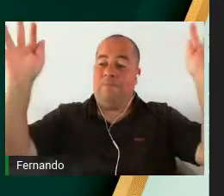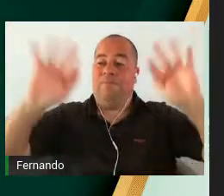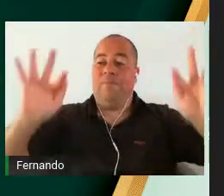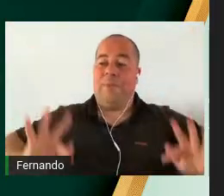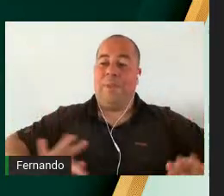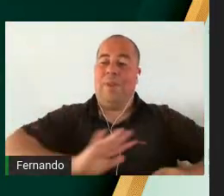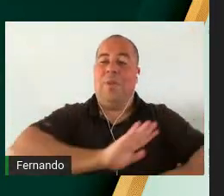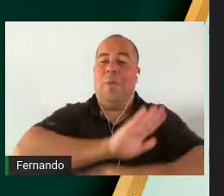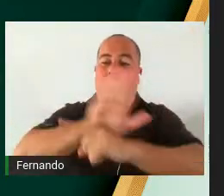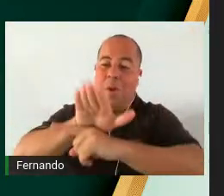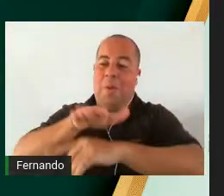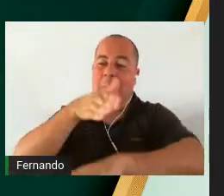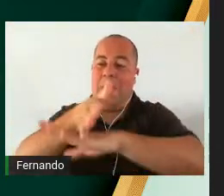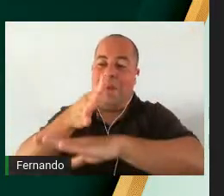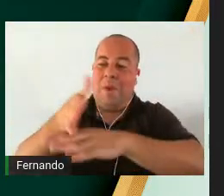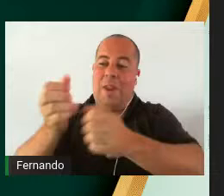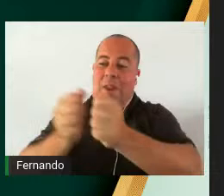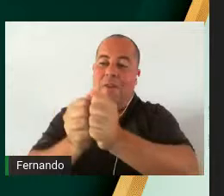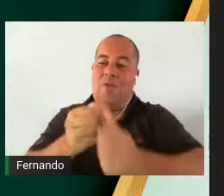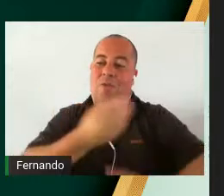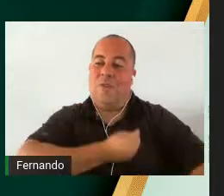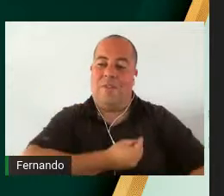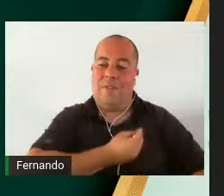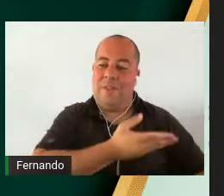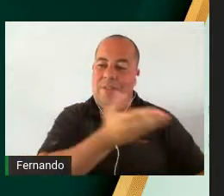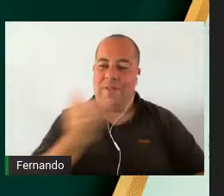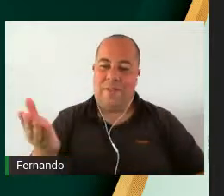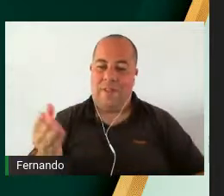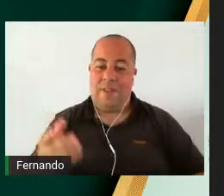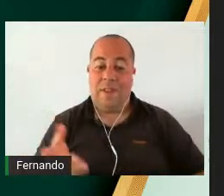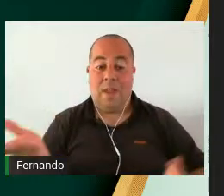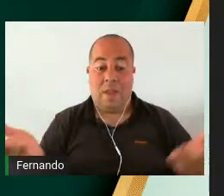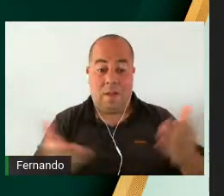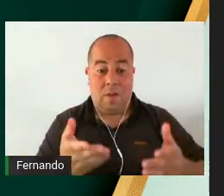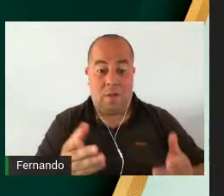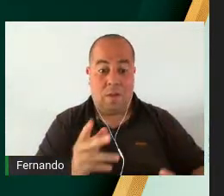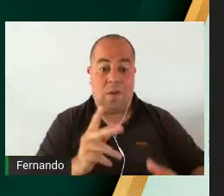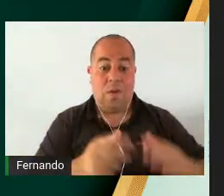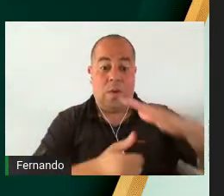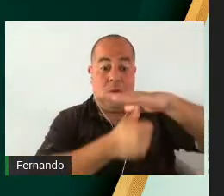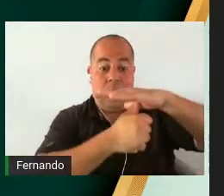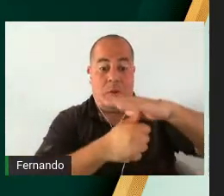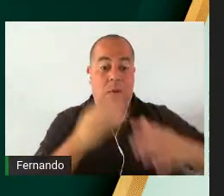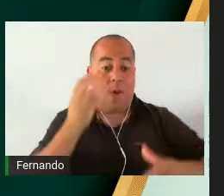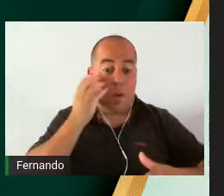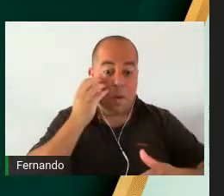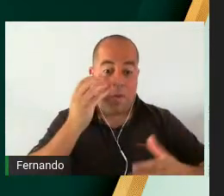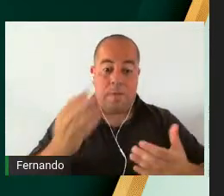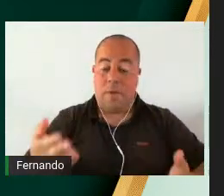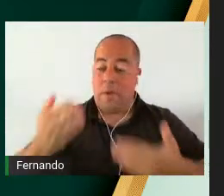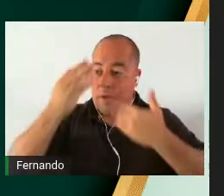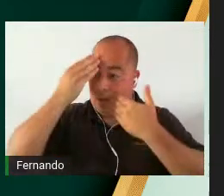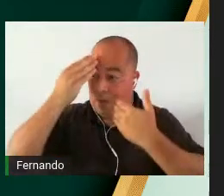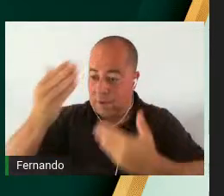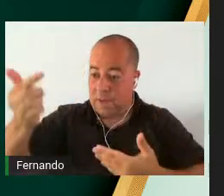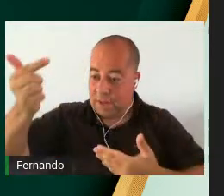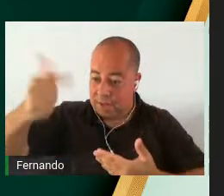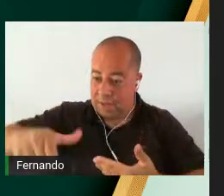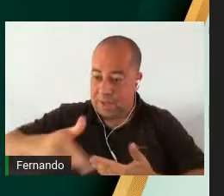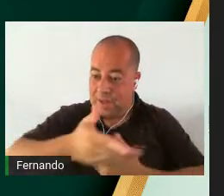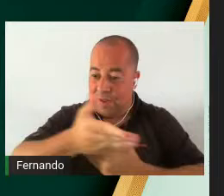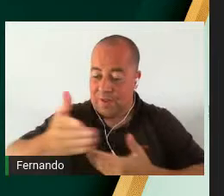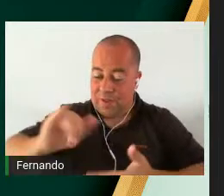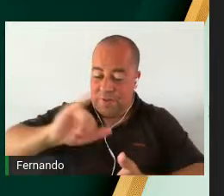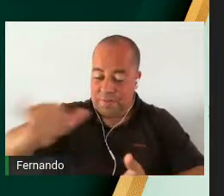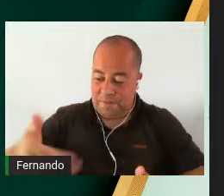história. Em nome do nosso reitor, o professor Roberlaine Ribeiro Jorge, eu agradeço mais uma vez a